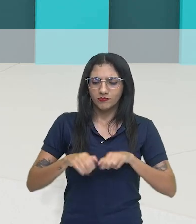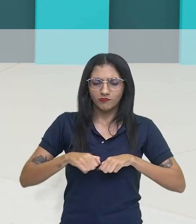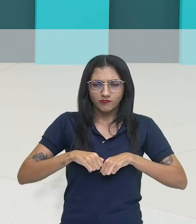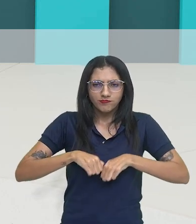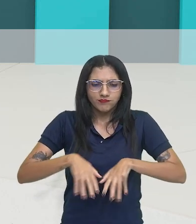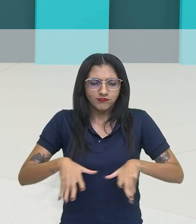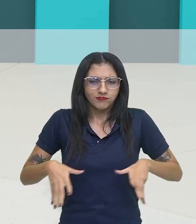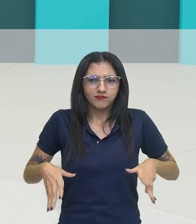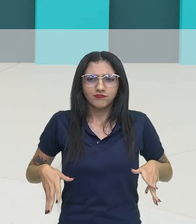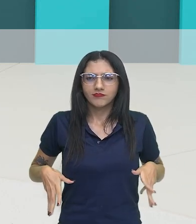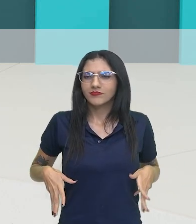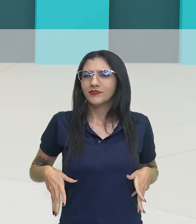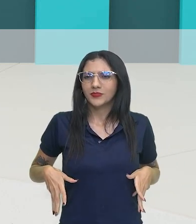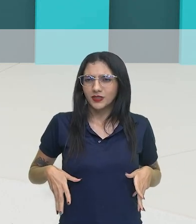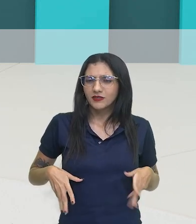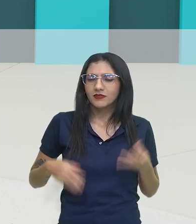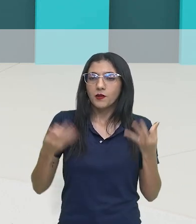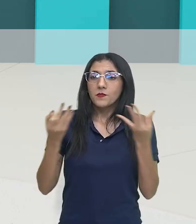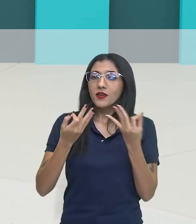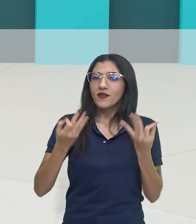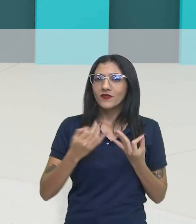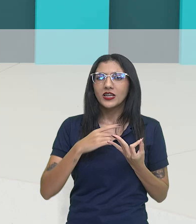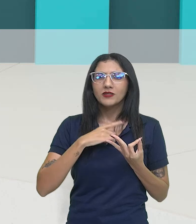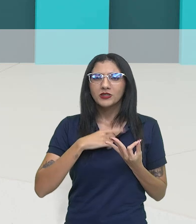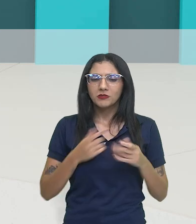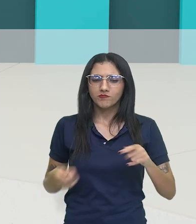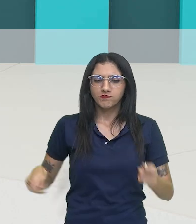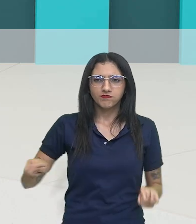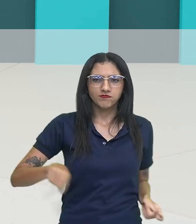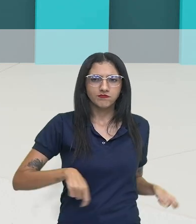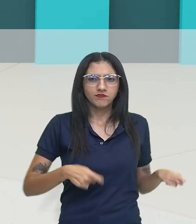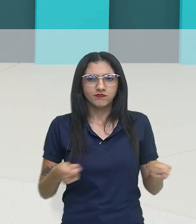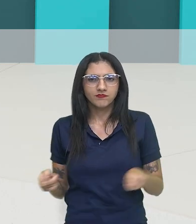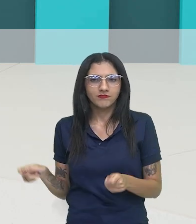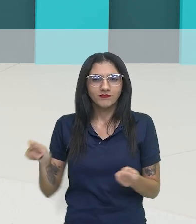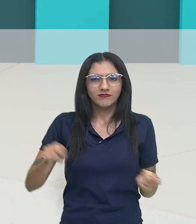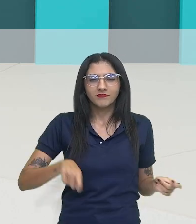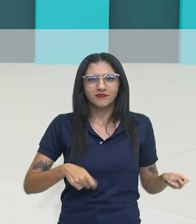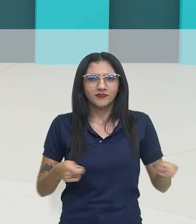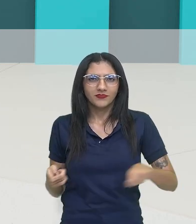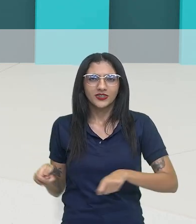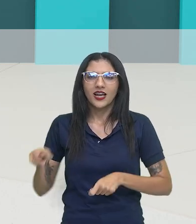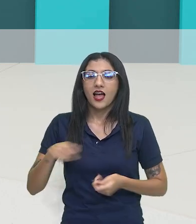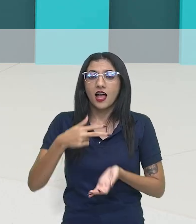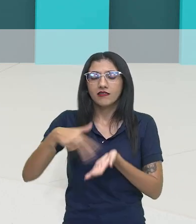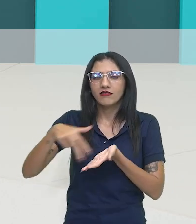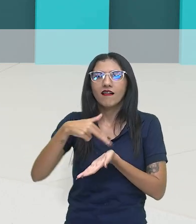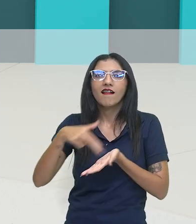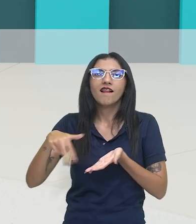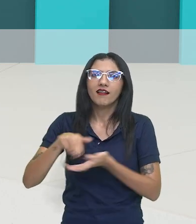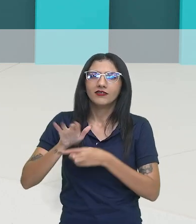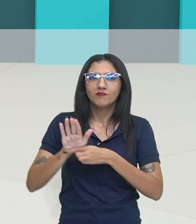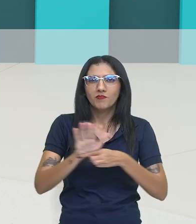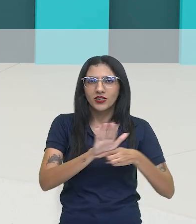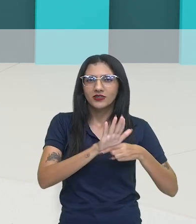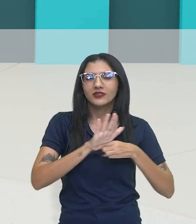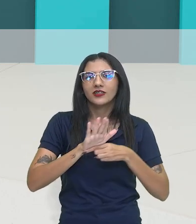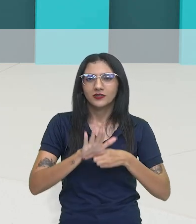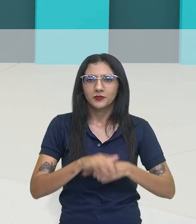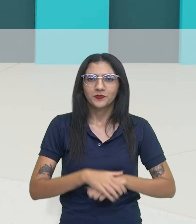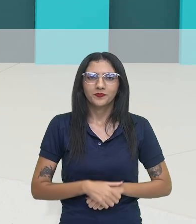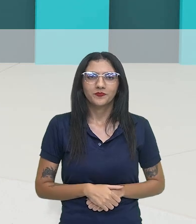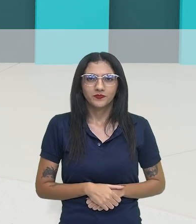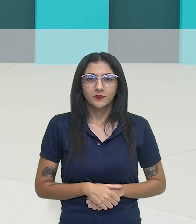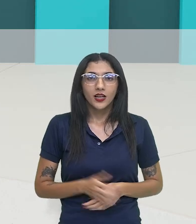né, rodado, justamente para dar essa malemolência, né, durante a sua apresentação. Vamos